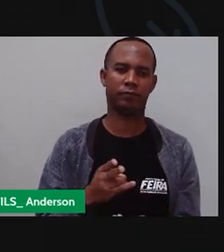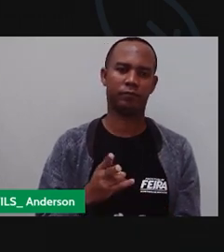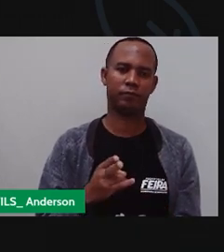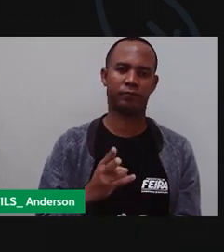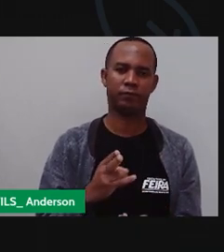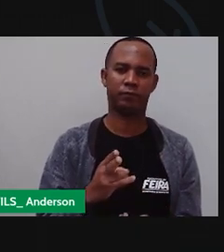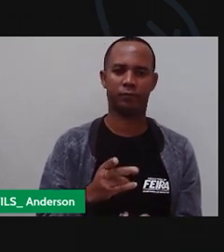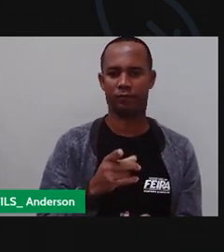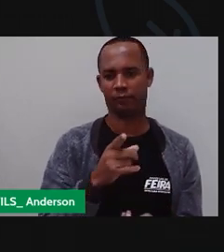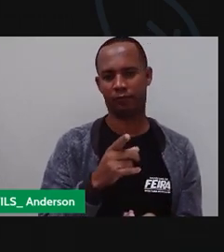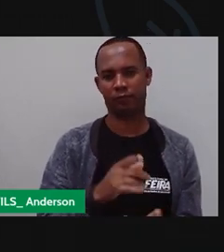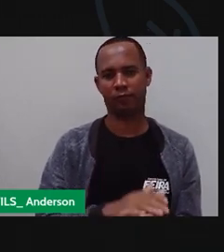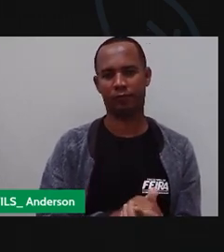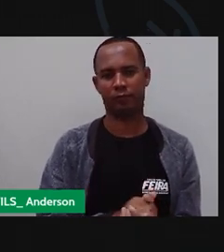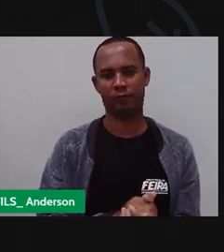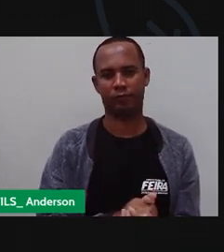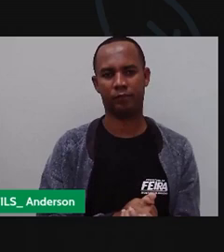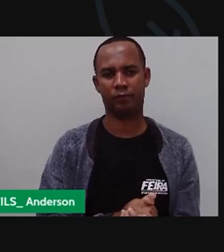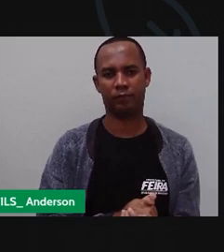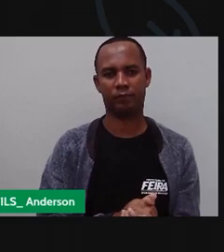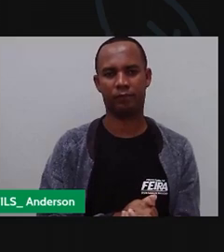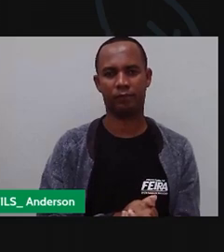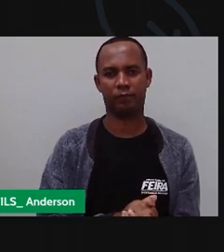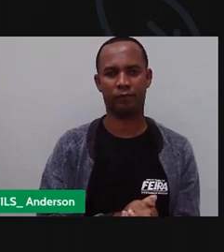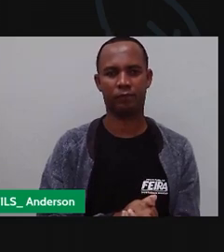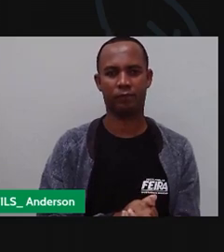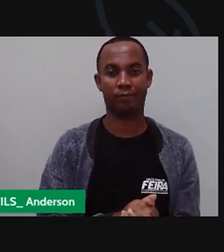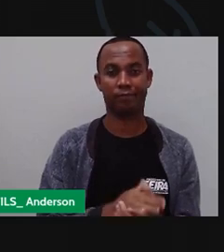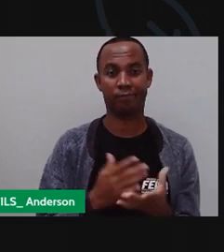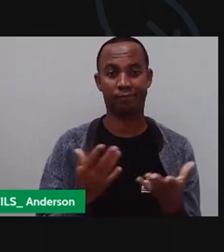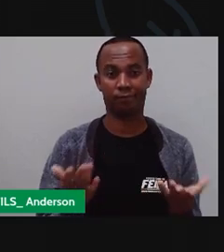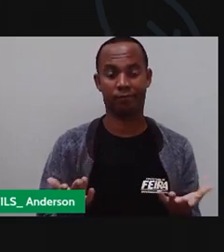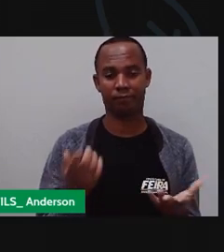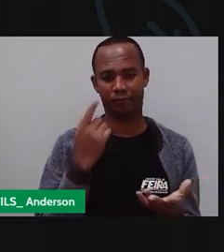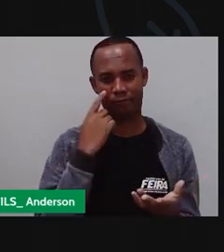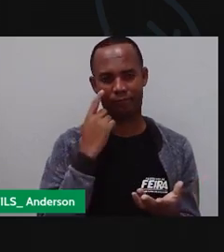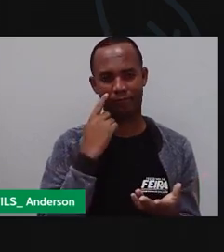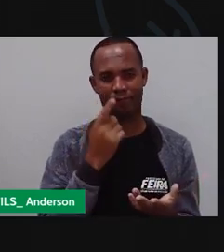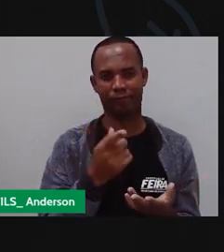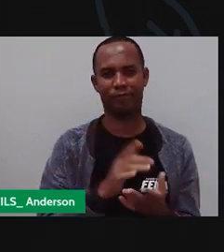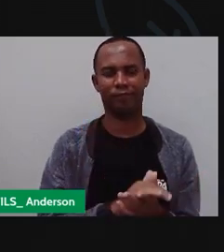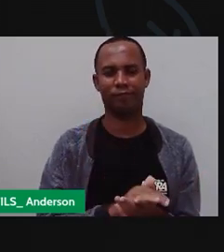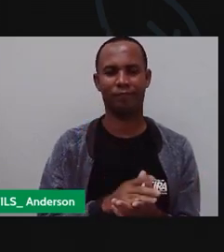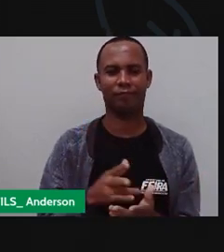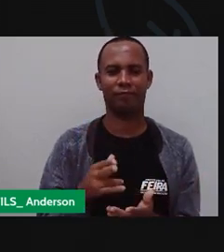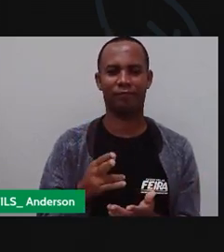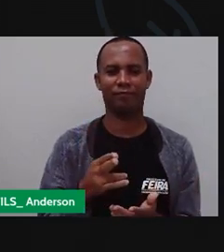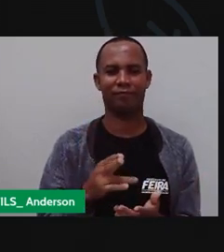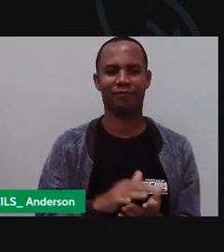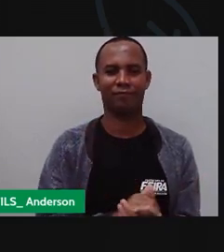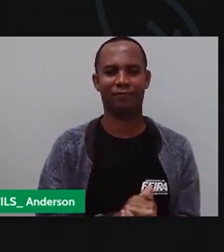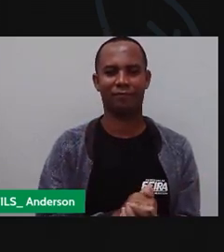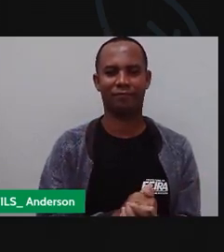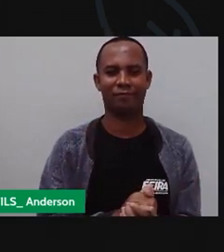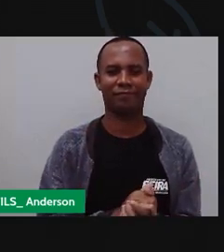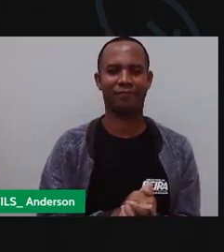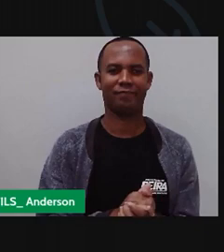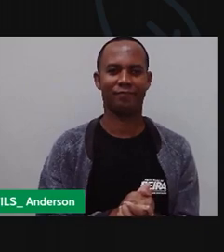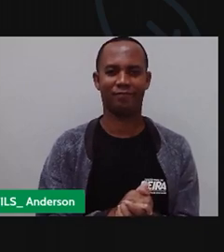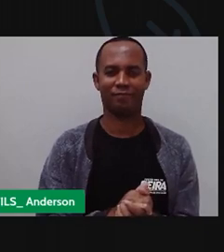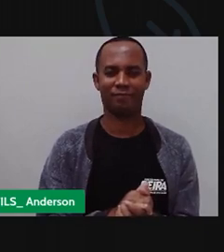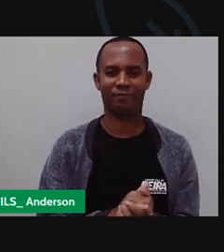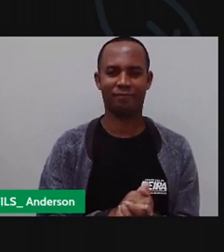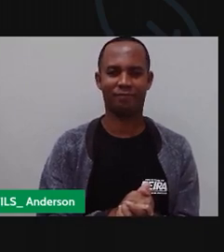que você tiver, tesoura sem ponta, né? Essa aqui foi cedida por Anderson, né? Porque Anderson briga comigo toda vez que eu uso tesoura com